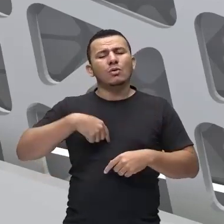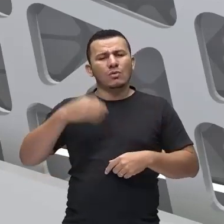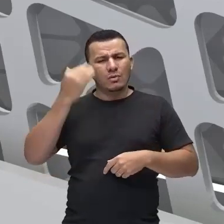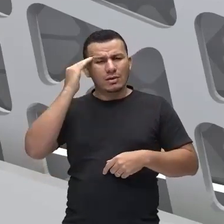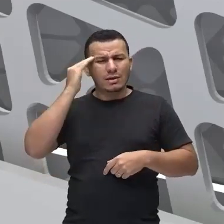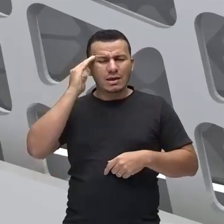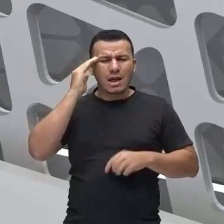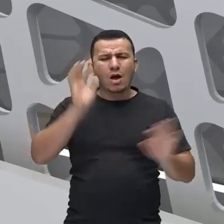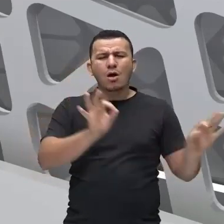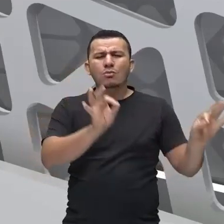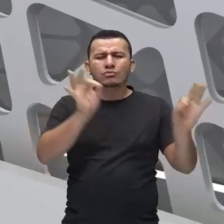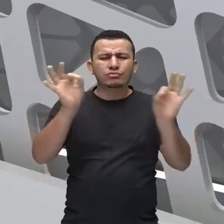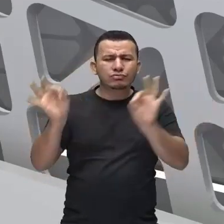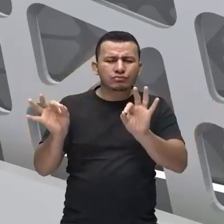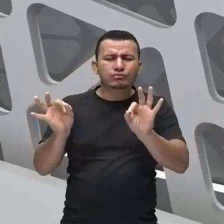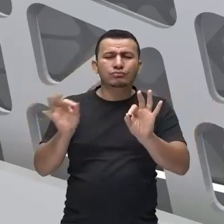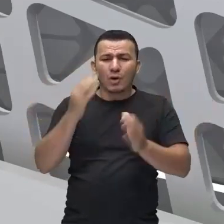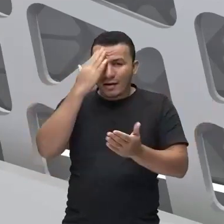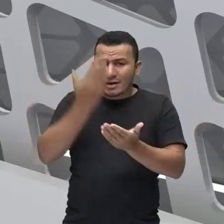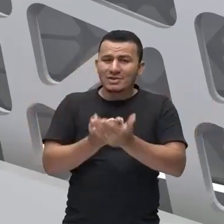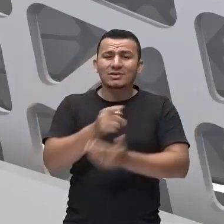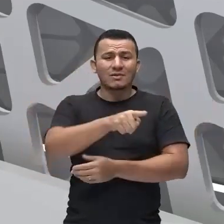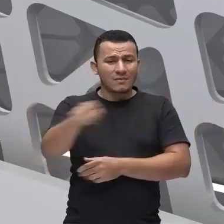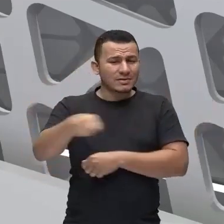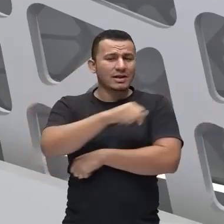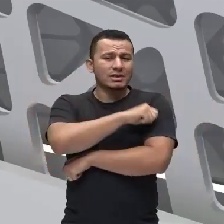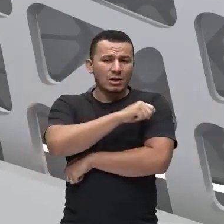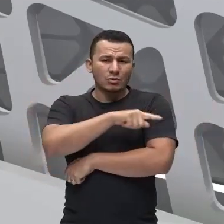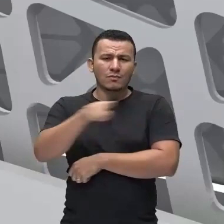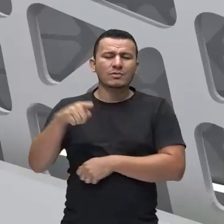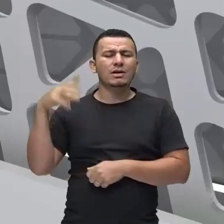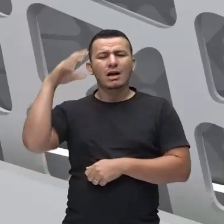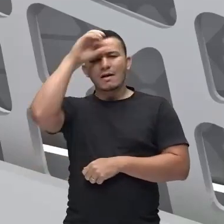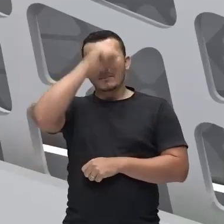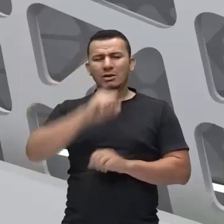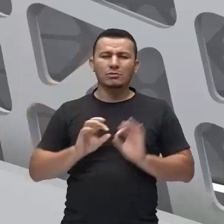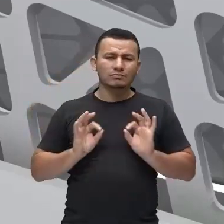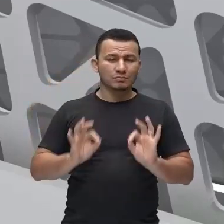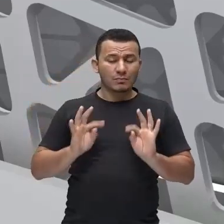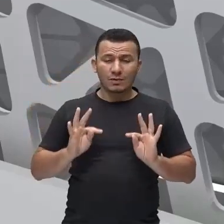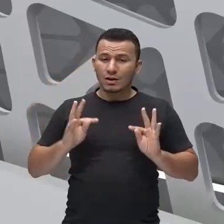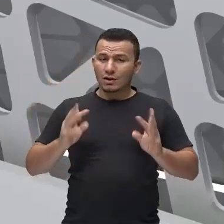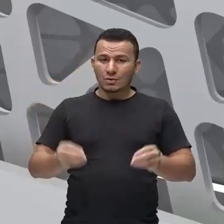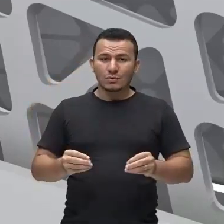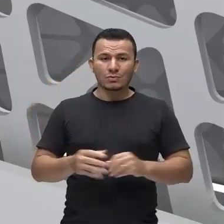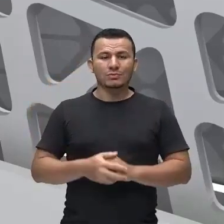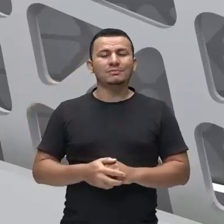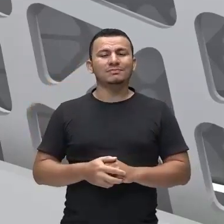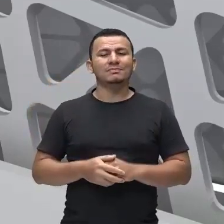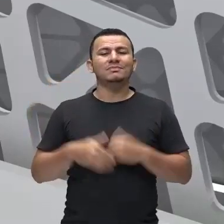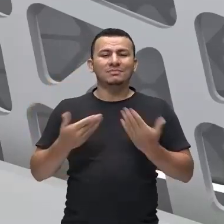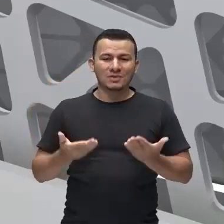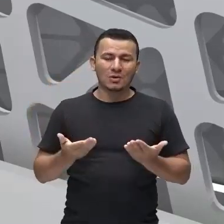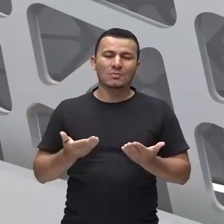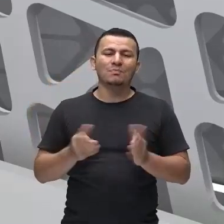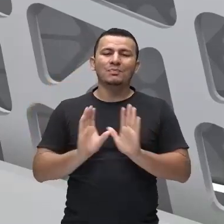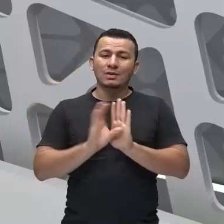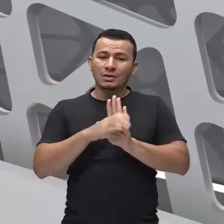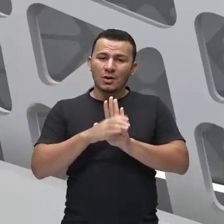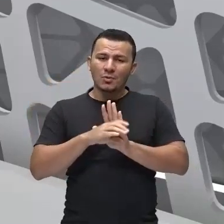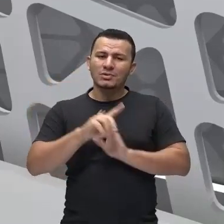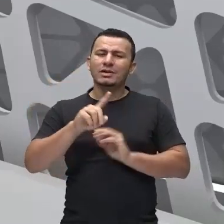eu tenho certeza, eu confio em vocês que vocês entenderam tudo e estão aí com esses